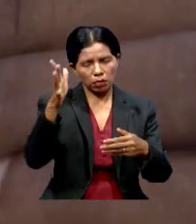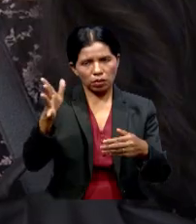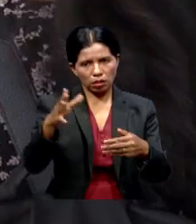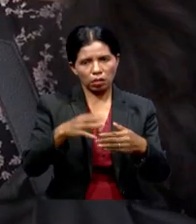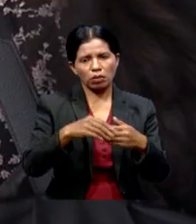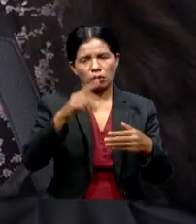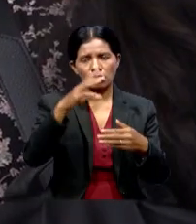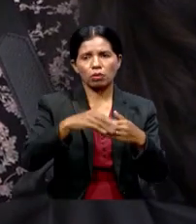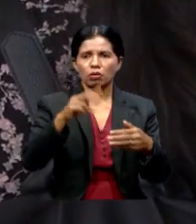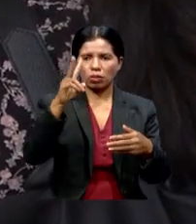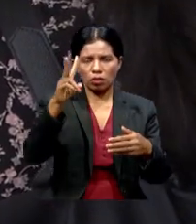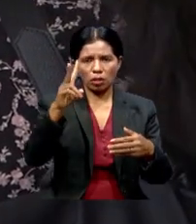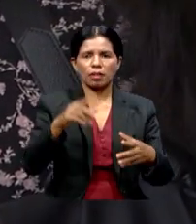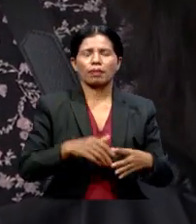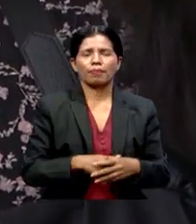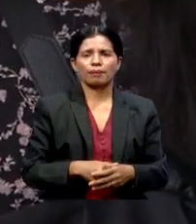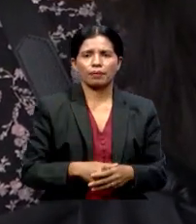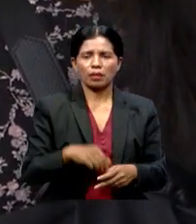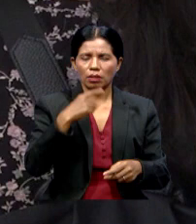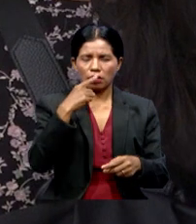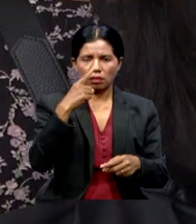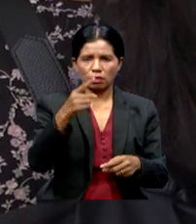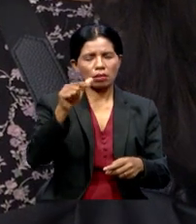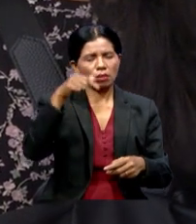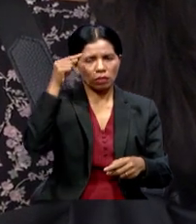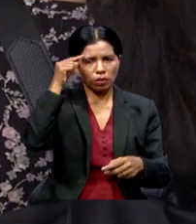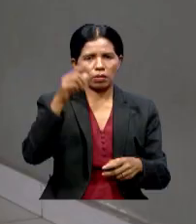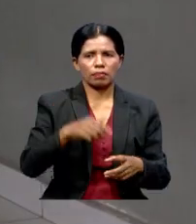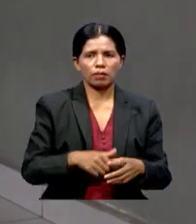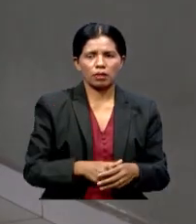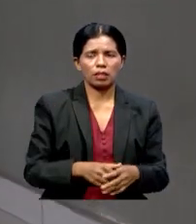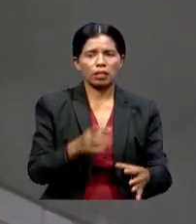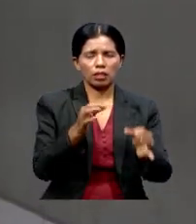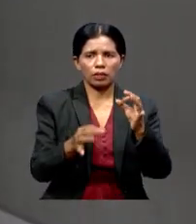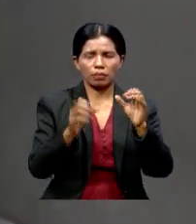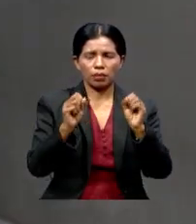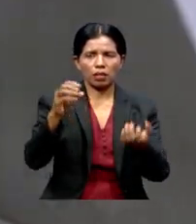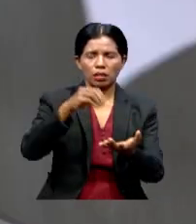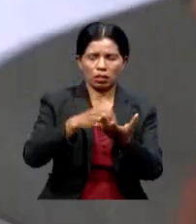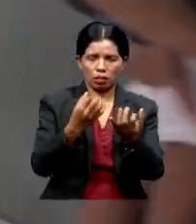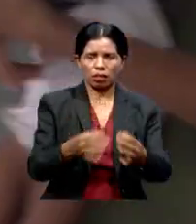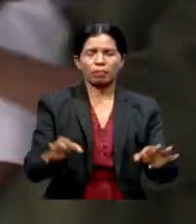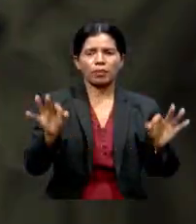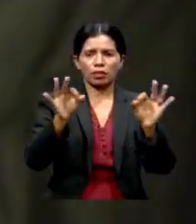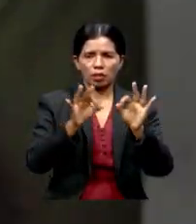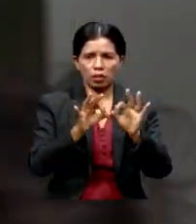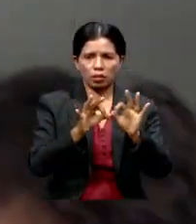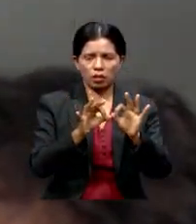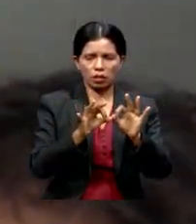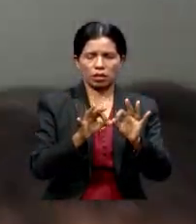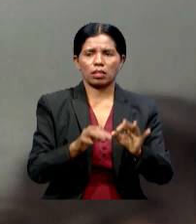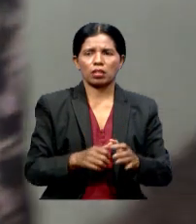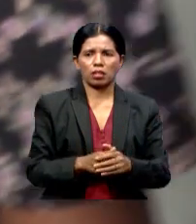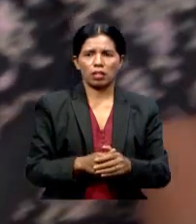$2 asu zero ba a governo. Sebele tem que estar prioridade para ir